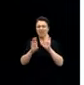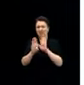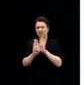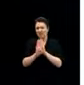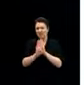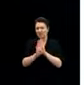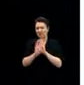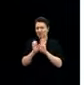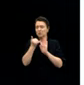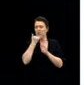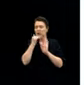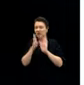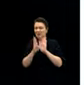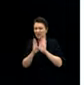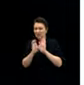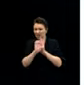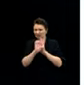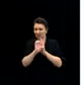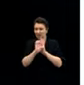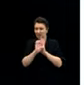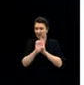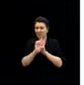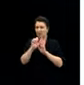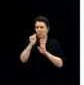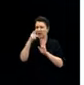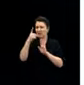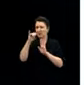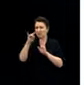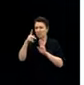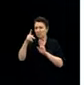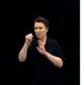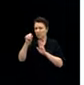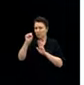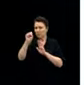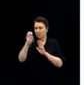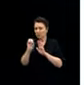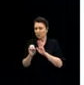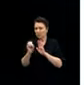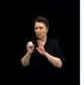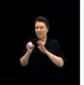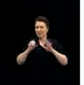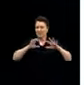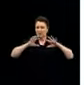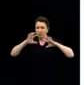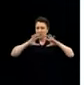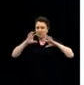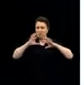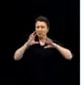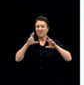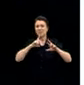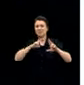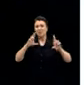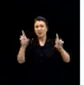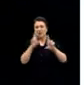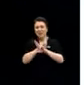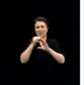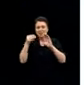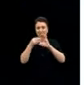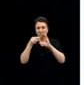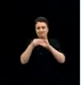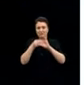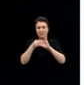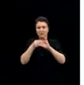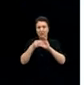ela reduz a espessura da camada de células de gordura do tecido, também essas contrações não estão relacionadas às células de